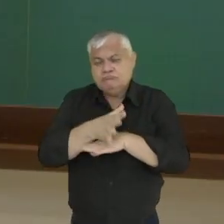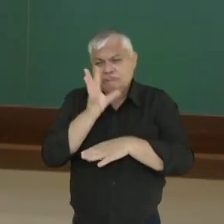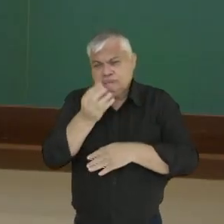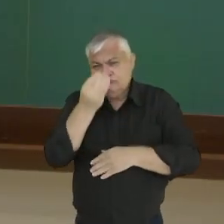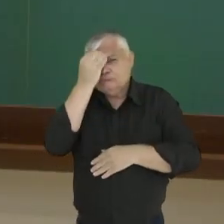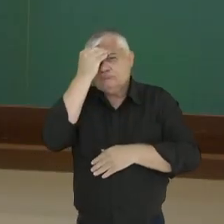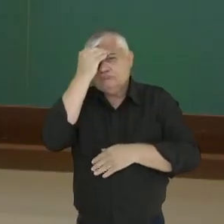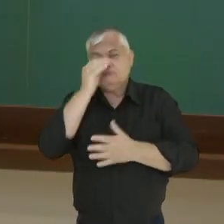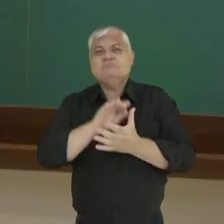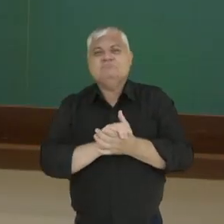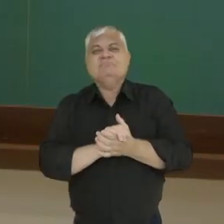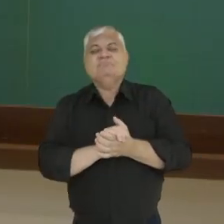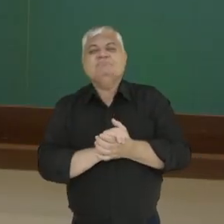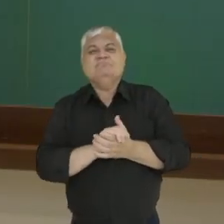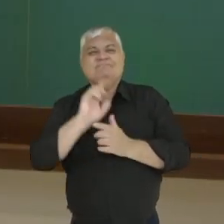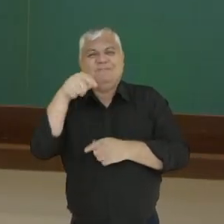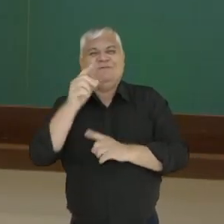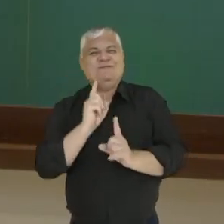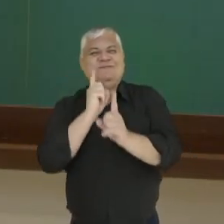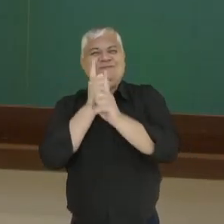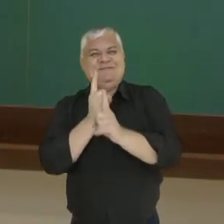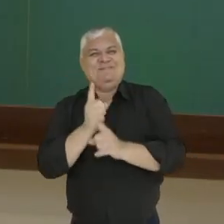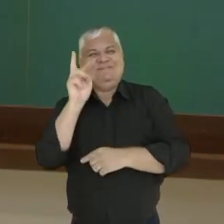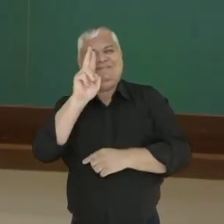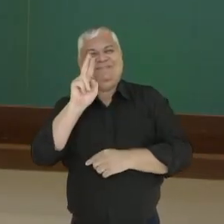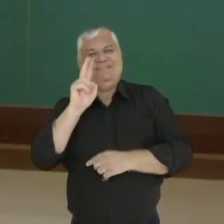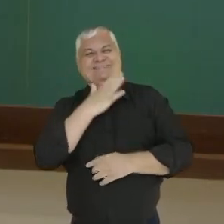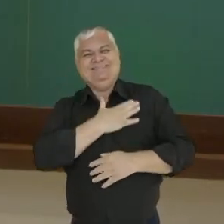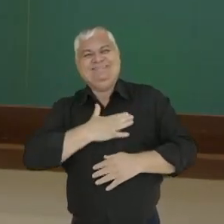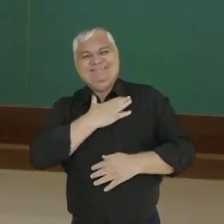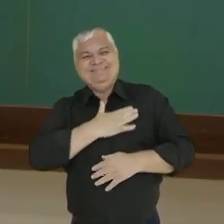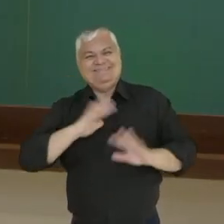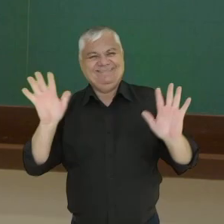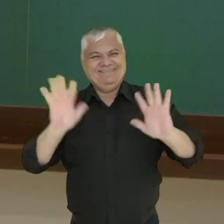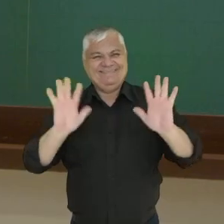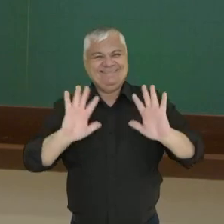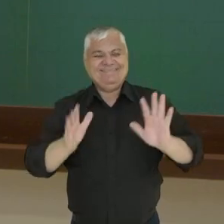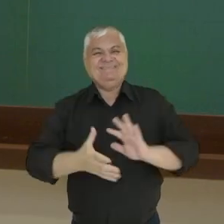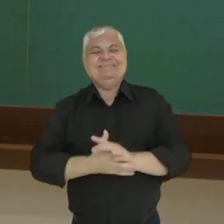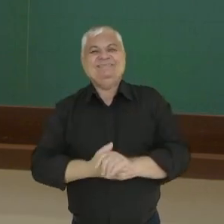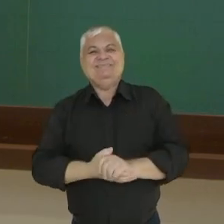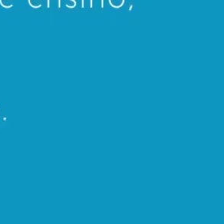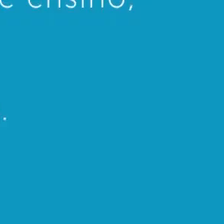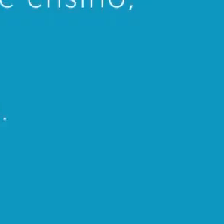e a gente fala mais tarde. Espero que tenham gostado e até breve.